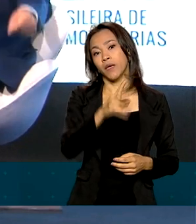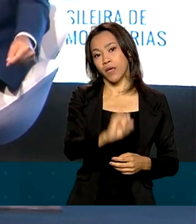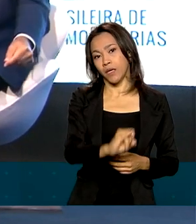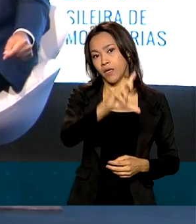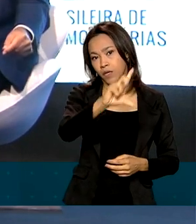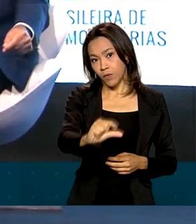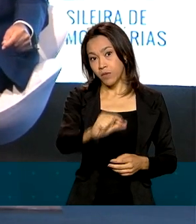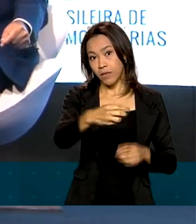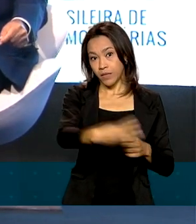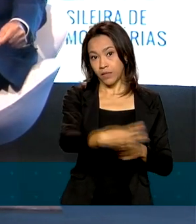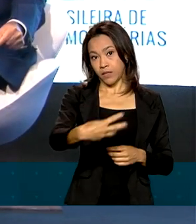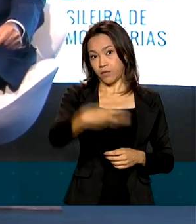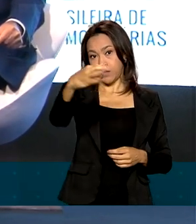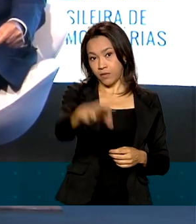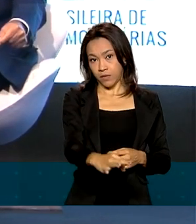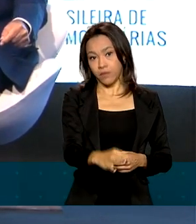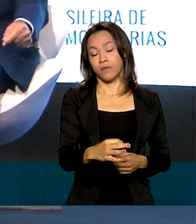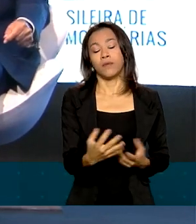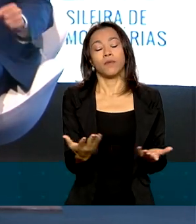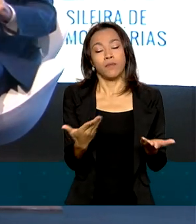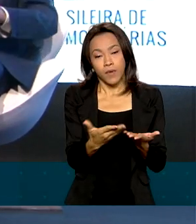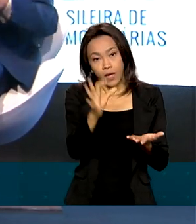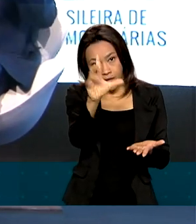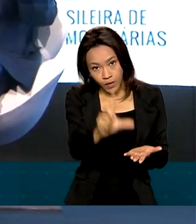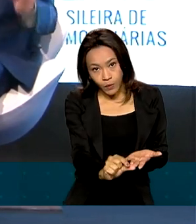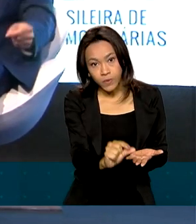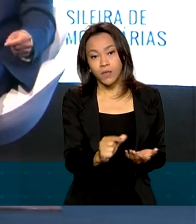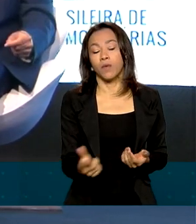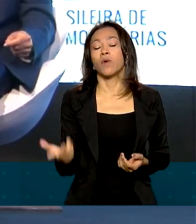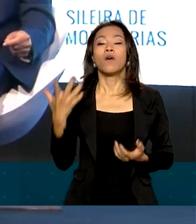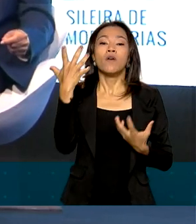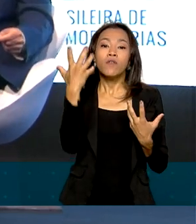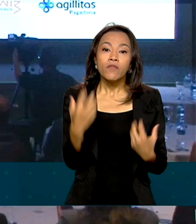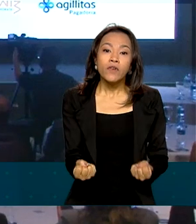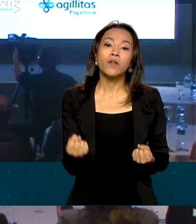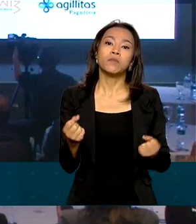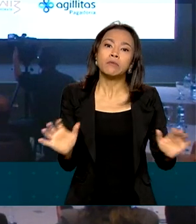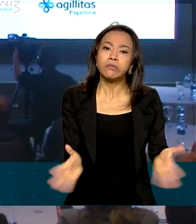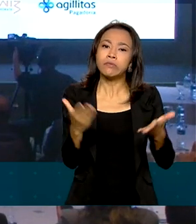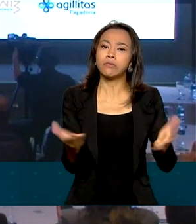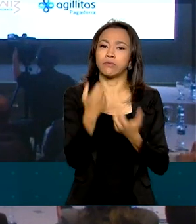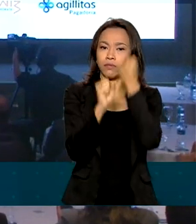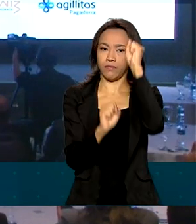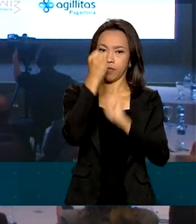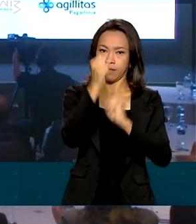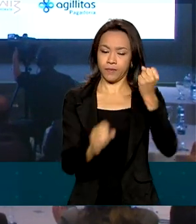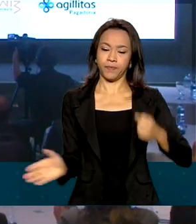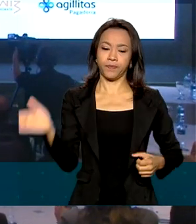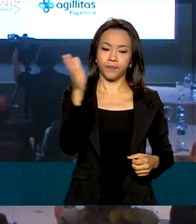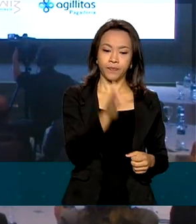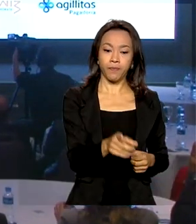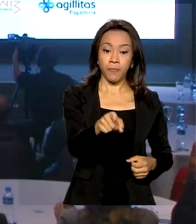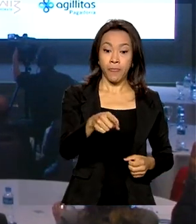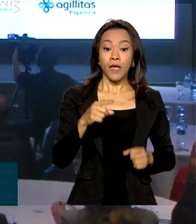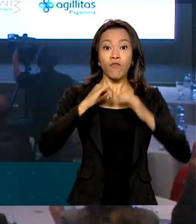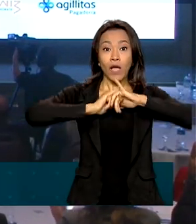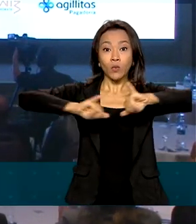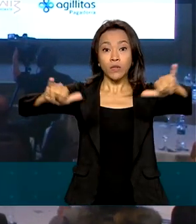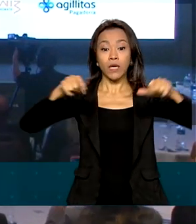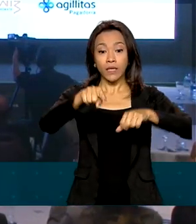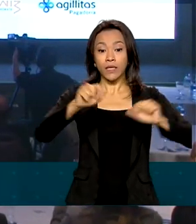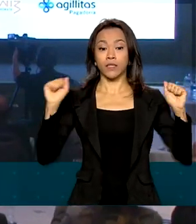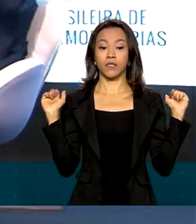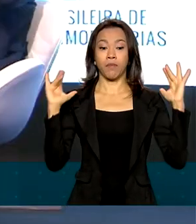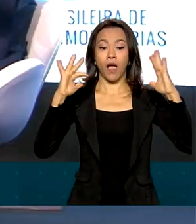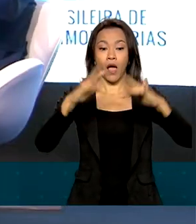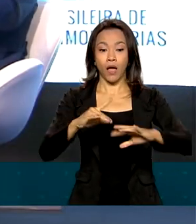para 33%. A redução do IPI. Nós vamos reindustrializar o país. O anúncio foi feito durante evento da Associação